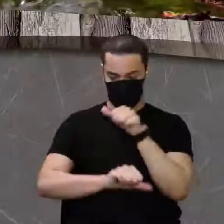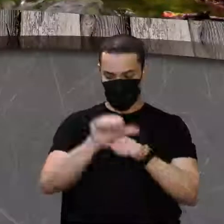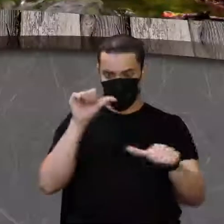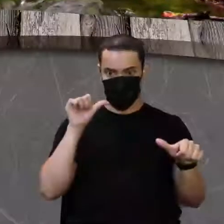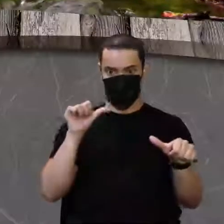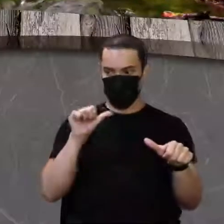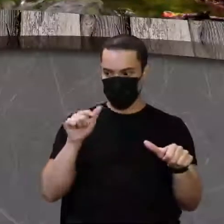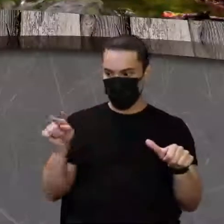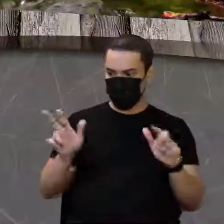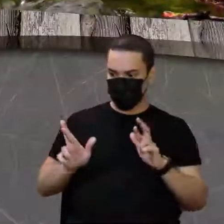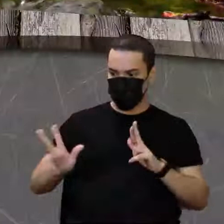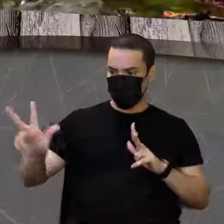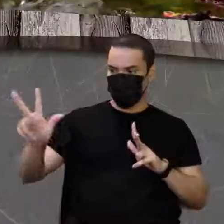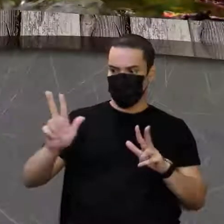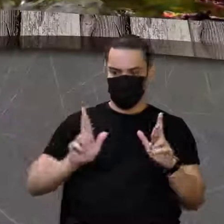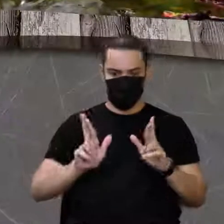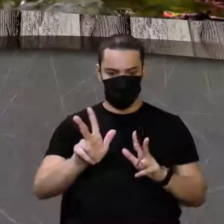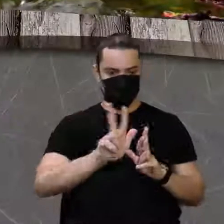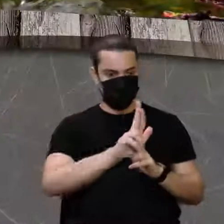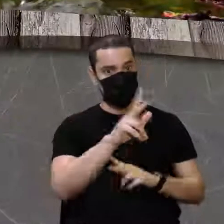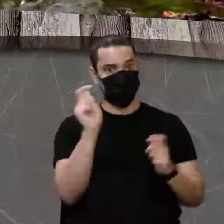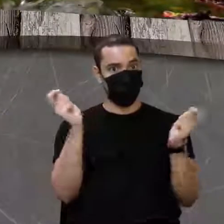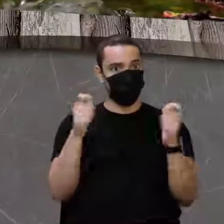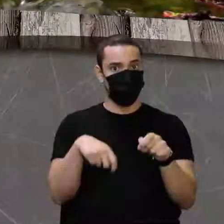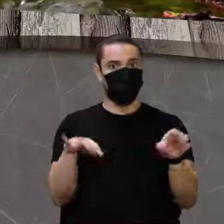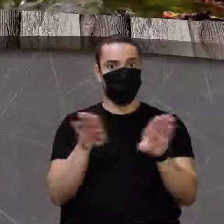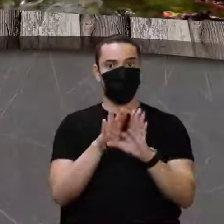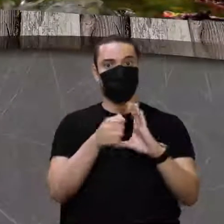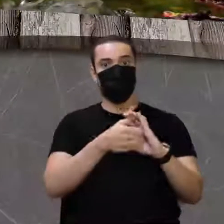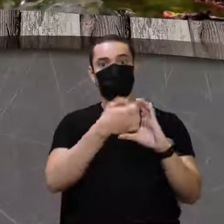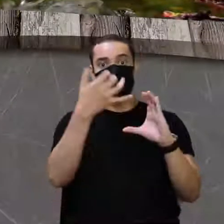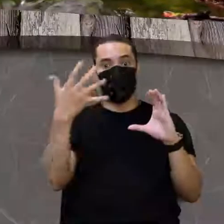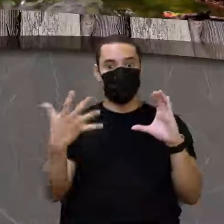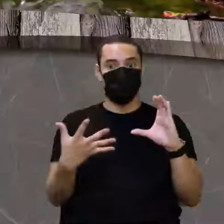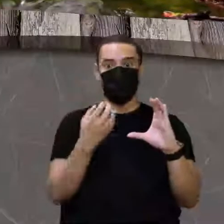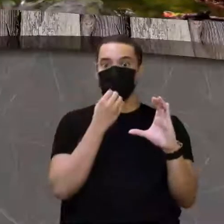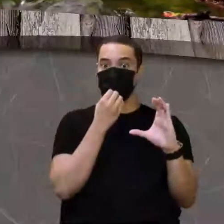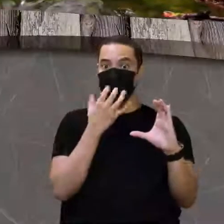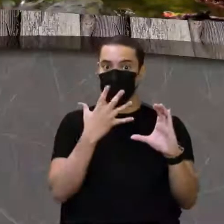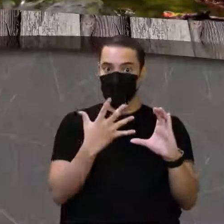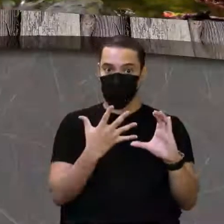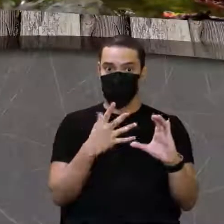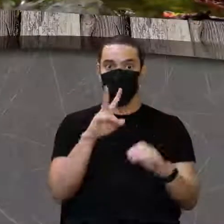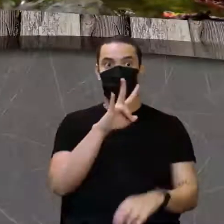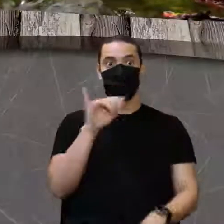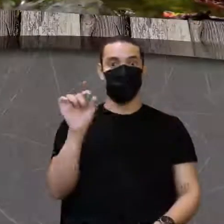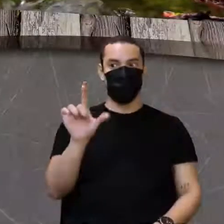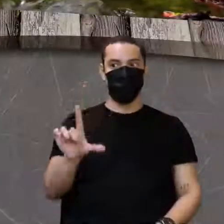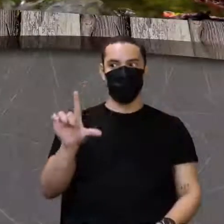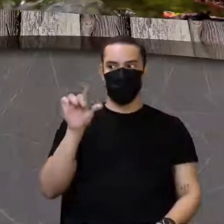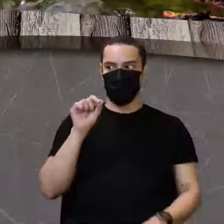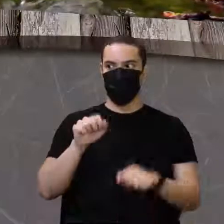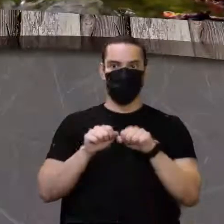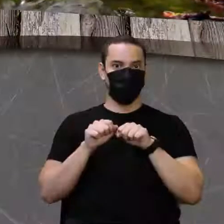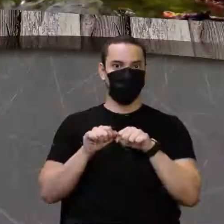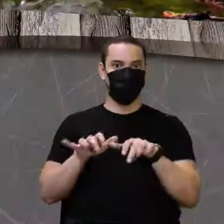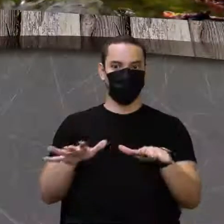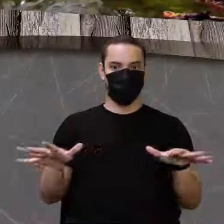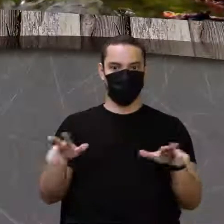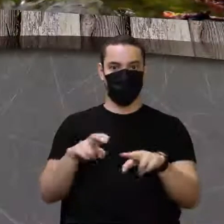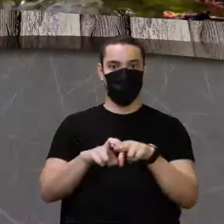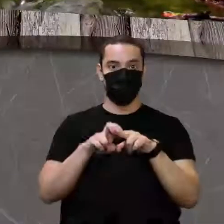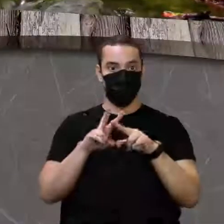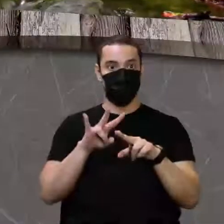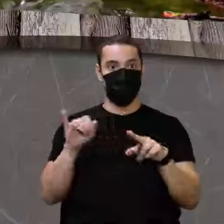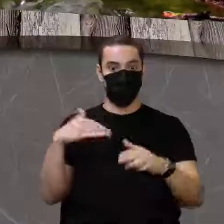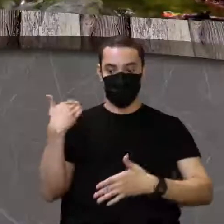torná-los distintos dos demais. E aí, se essa característica for boa, a gente falou, ela vai ser selecionada. E aí, esses indivíduos